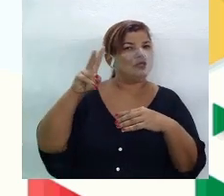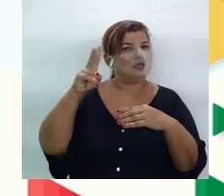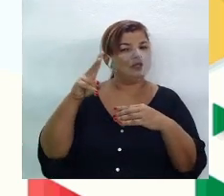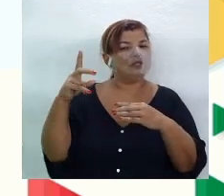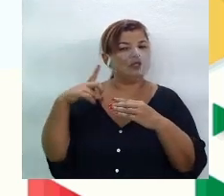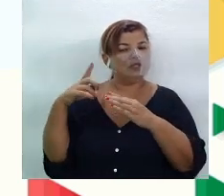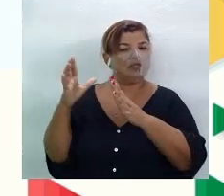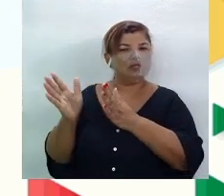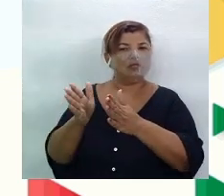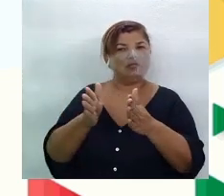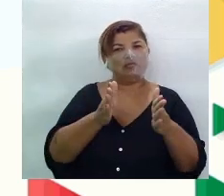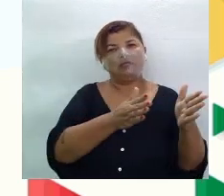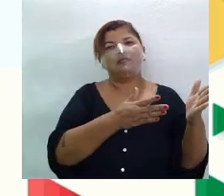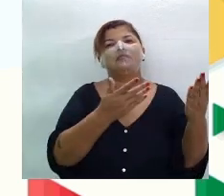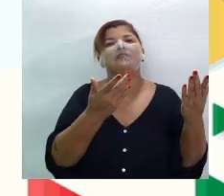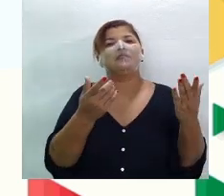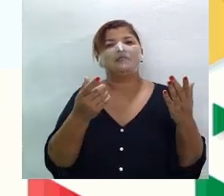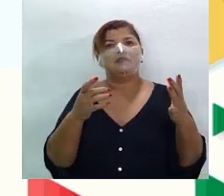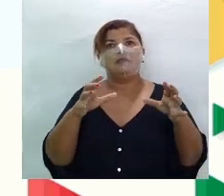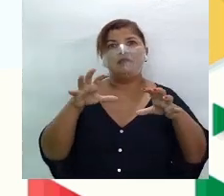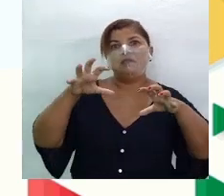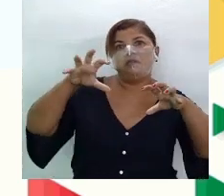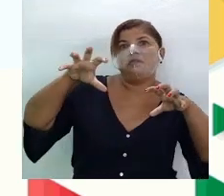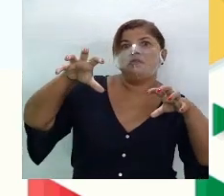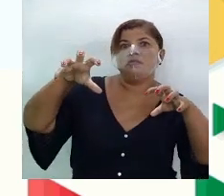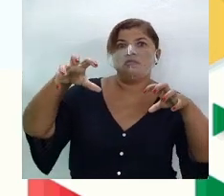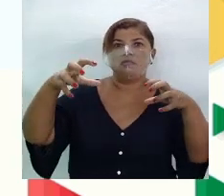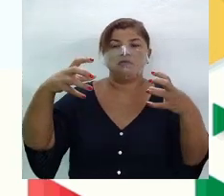coletânea de histórias assombradas,